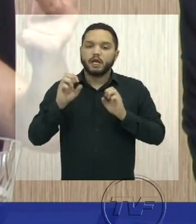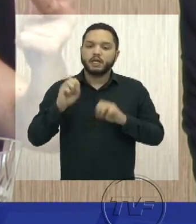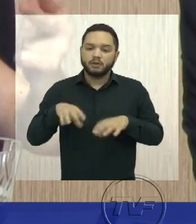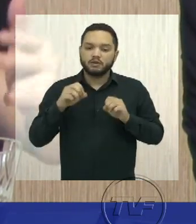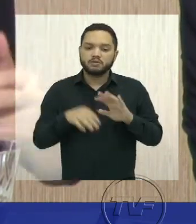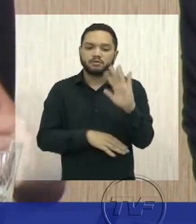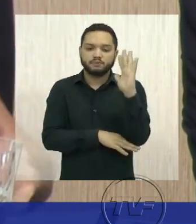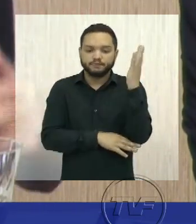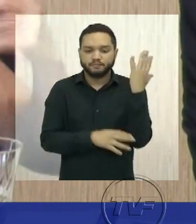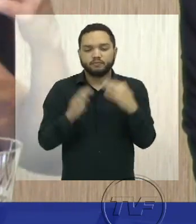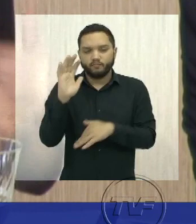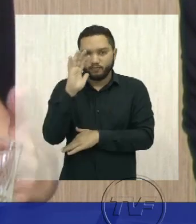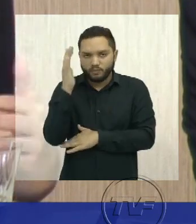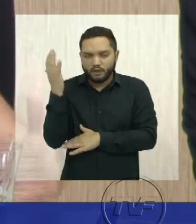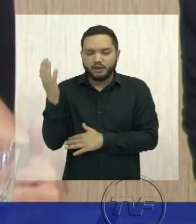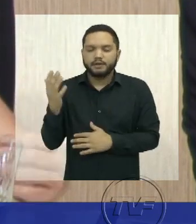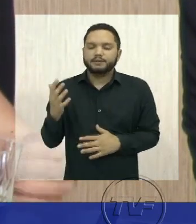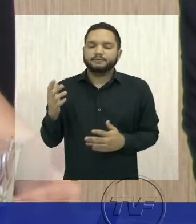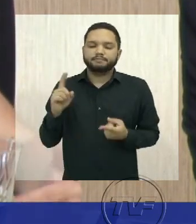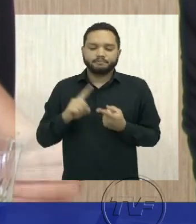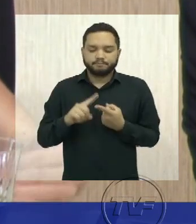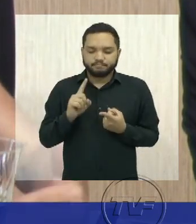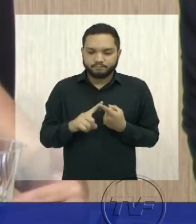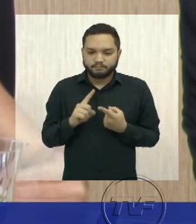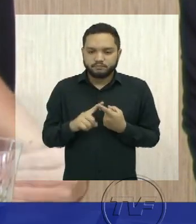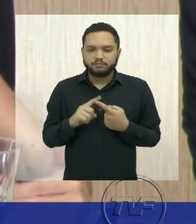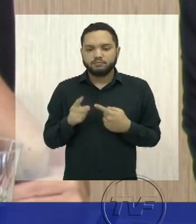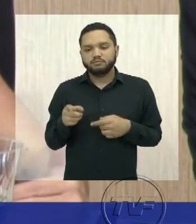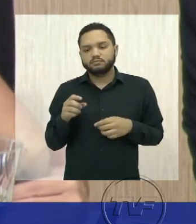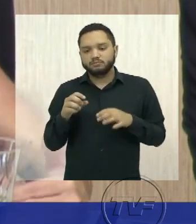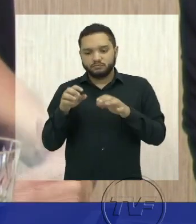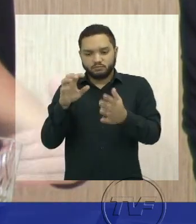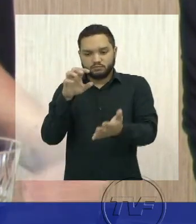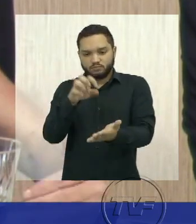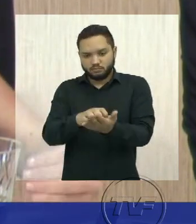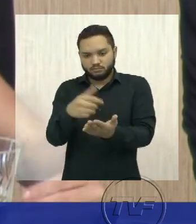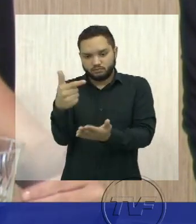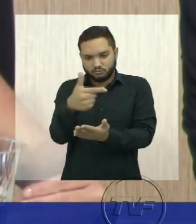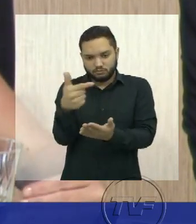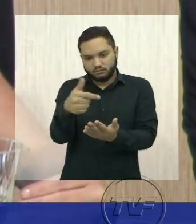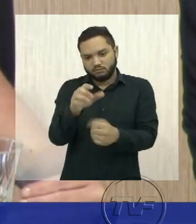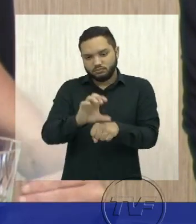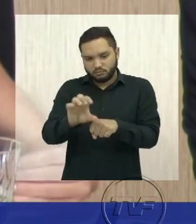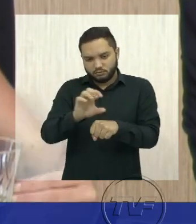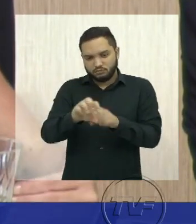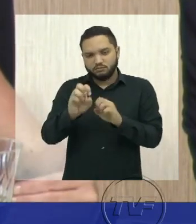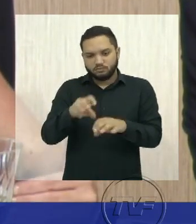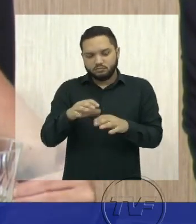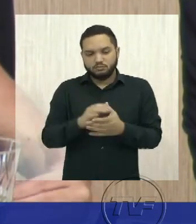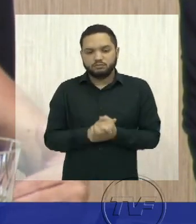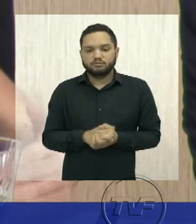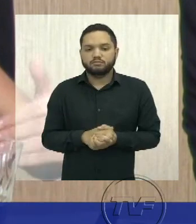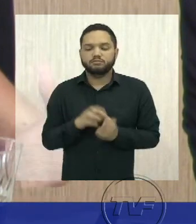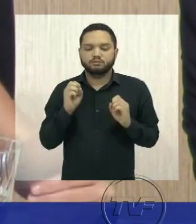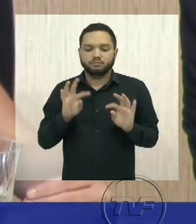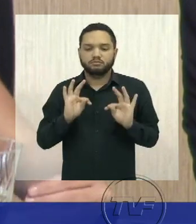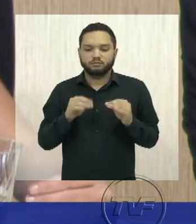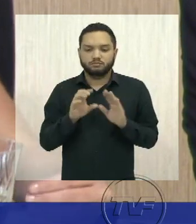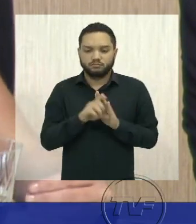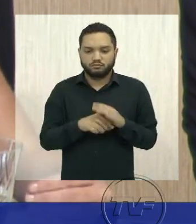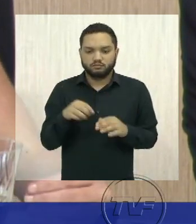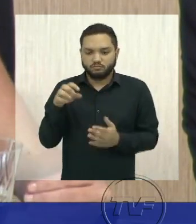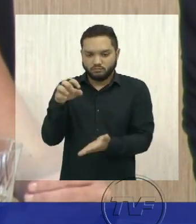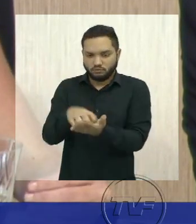também. Então, a gente está disponível para isso nessa célula de capacitação, toda a legislação, certo? A